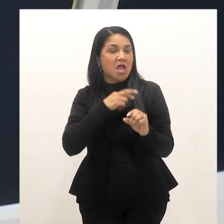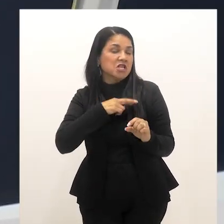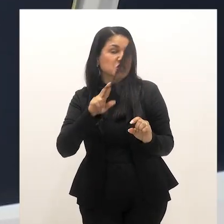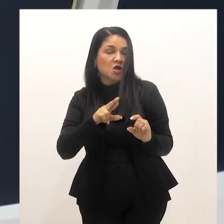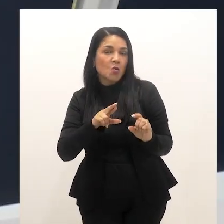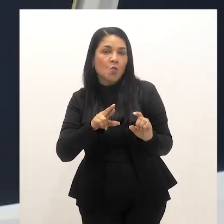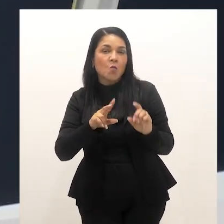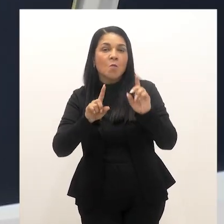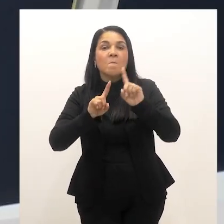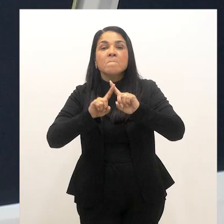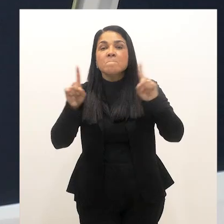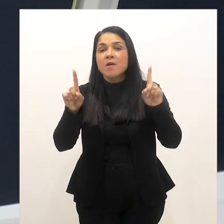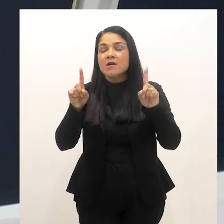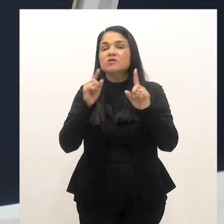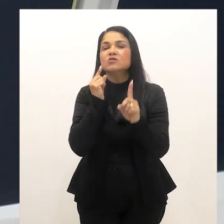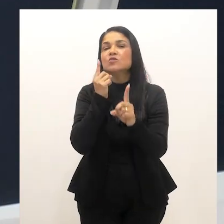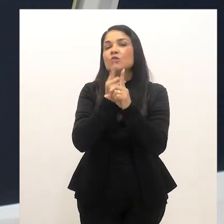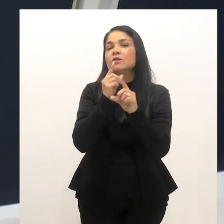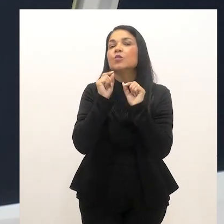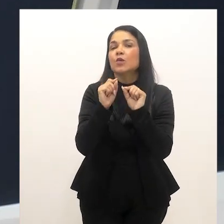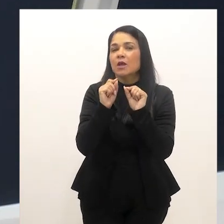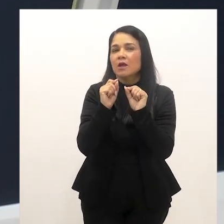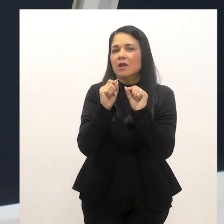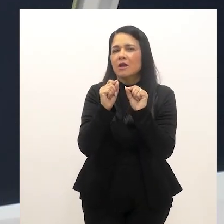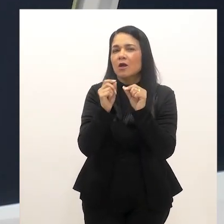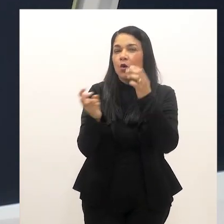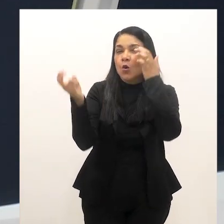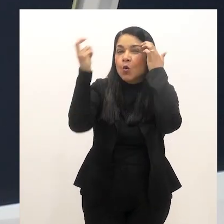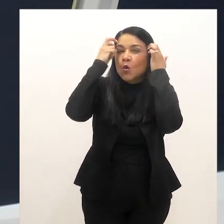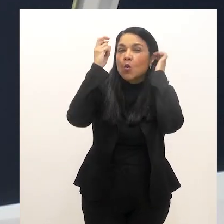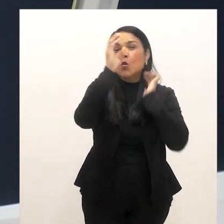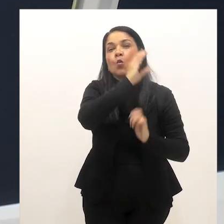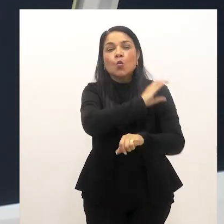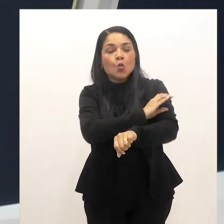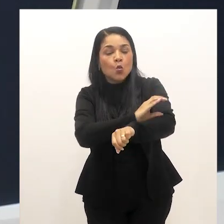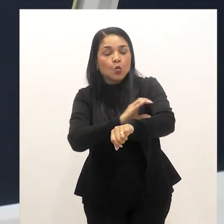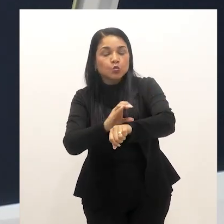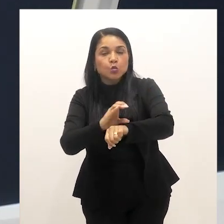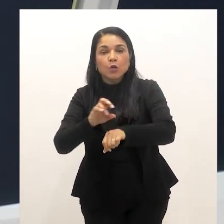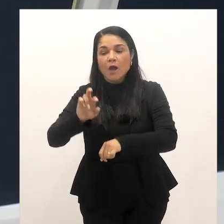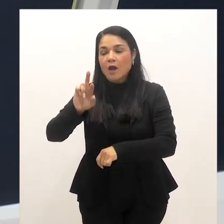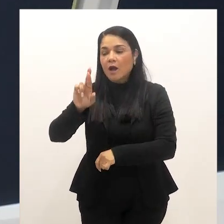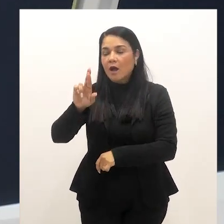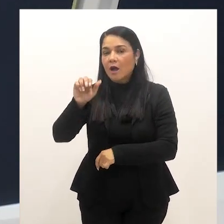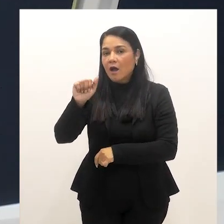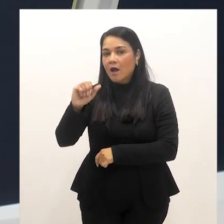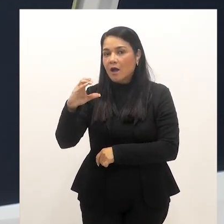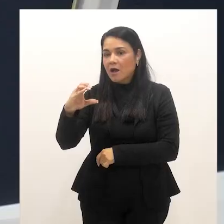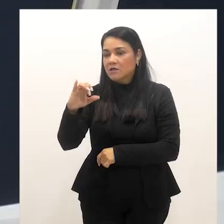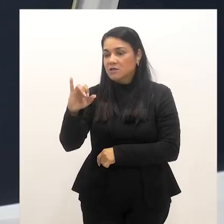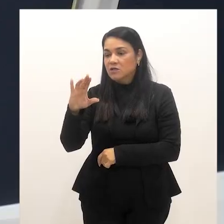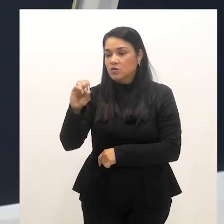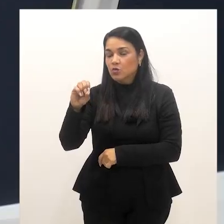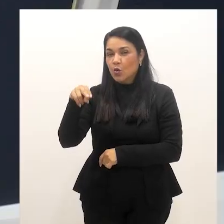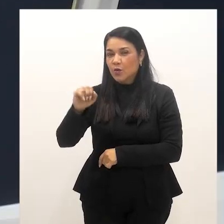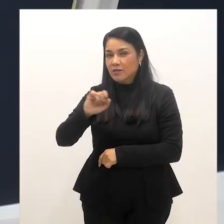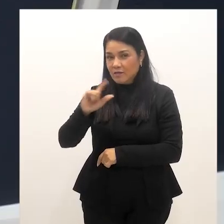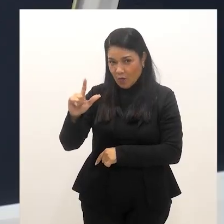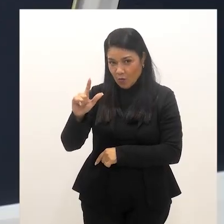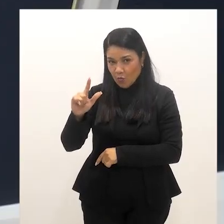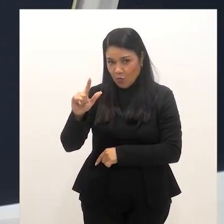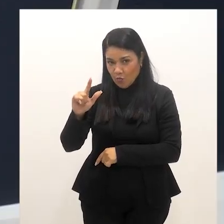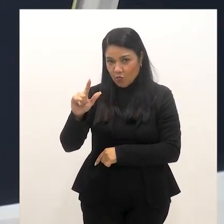mas eu encontrei a cultura racional. Que os adeptos da cultura racional dizem que